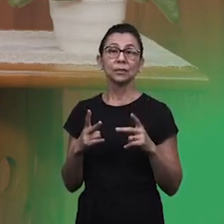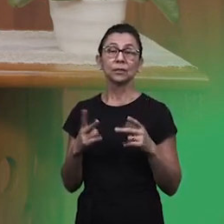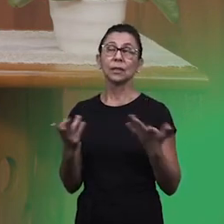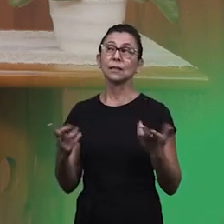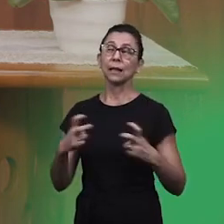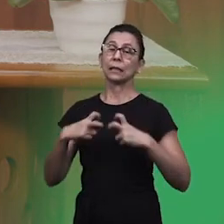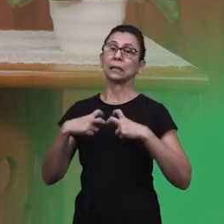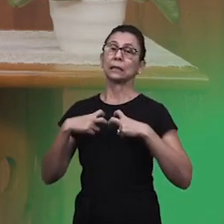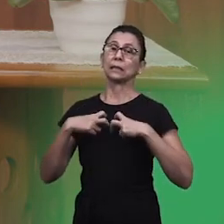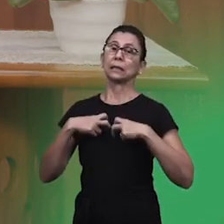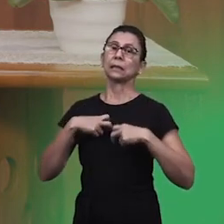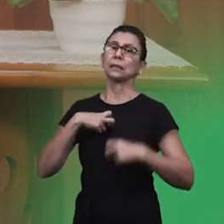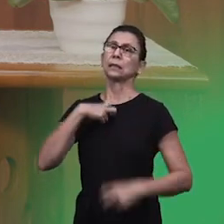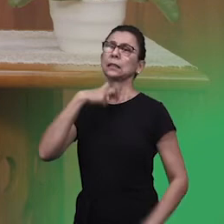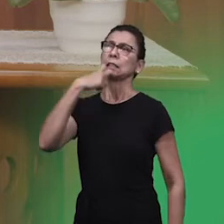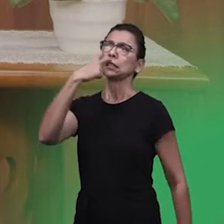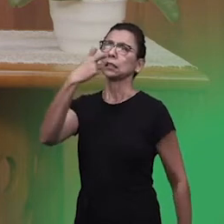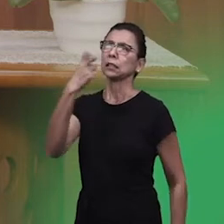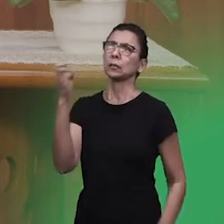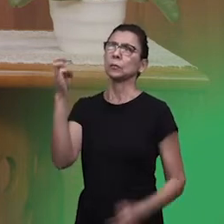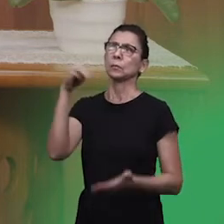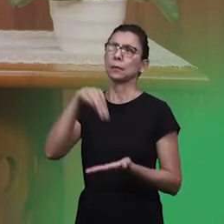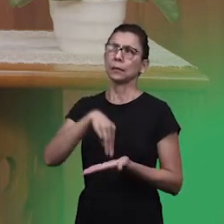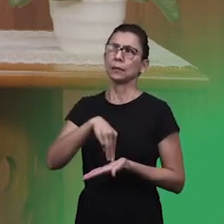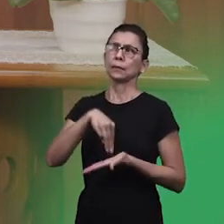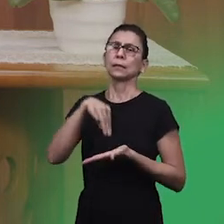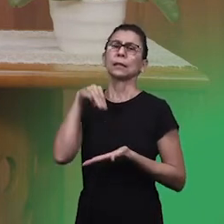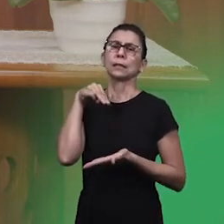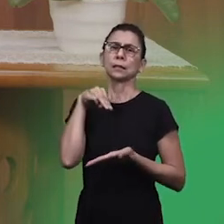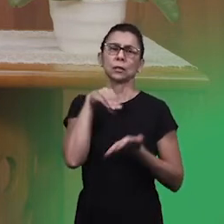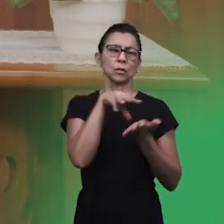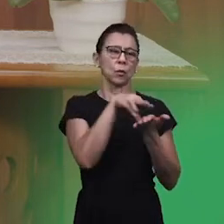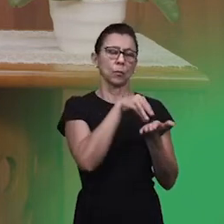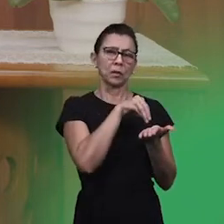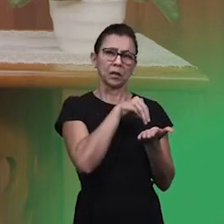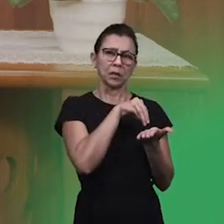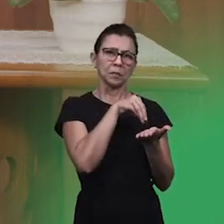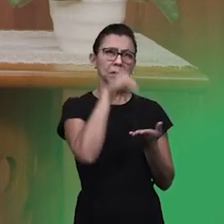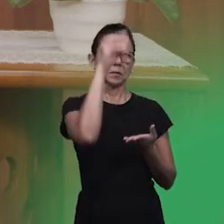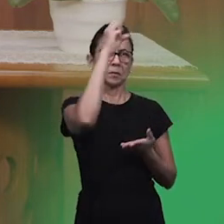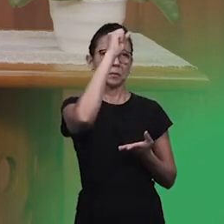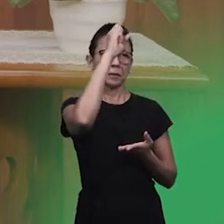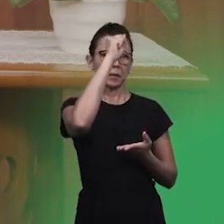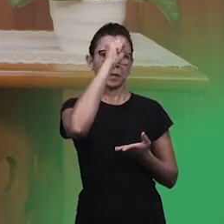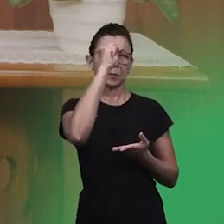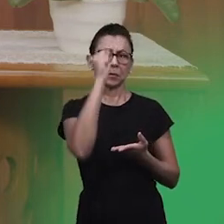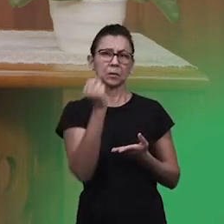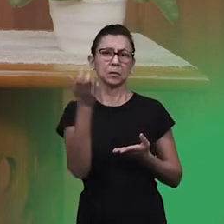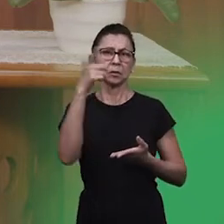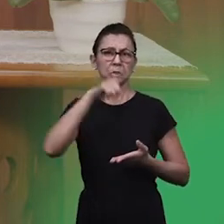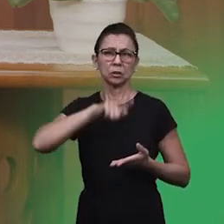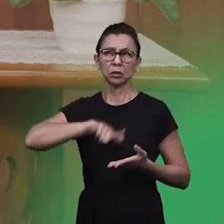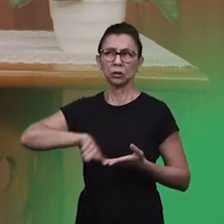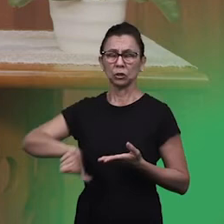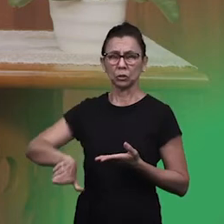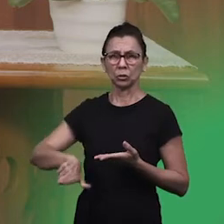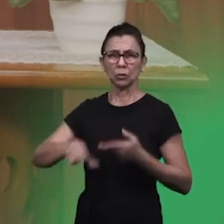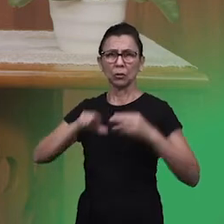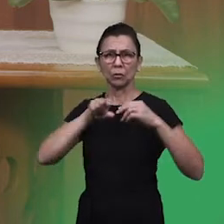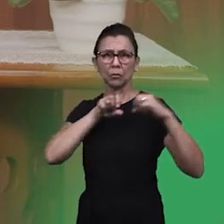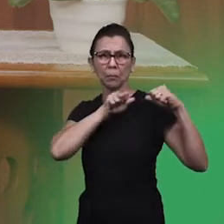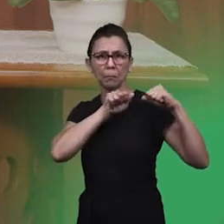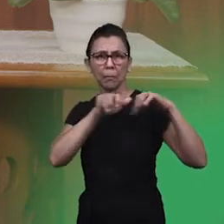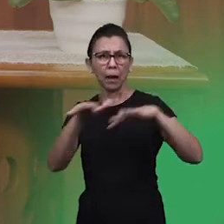porque aprendemos e repetimos. A palavra de Deus nos ensina que a igreja, ela reverbera, ela